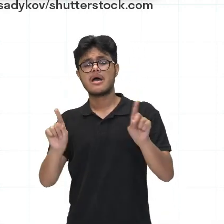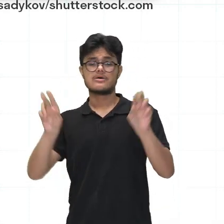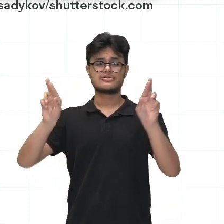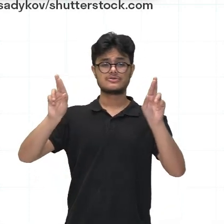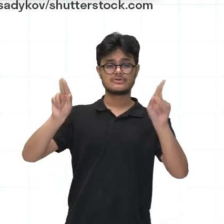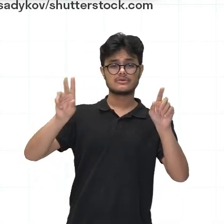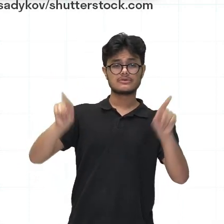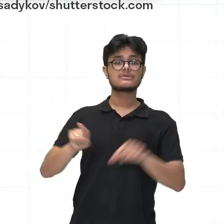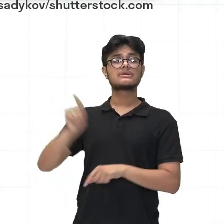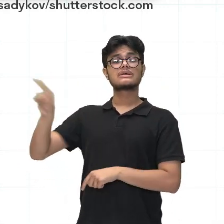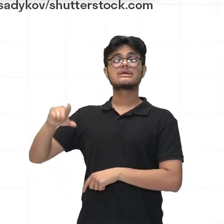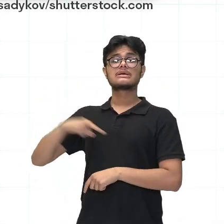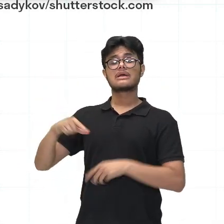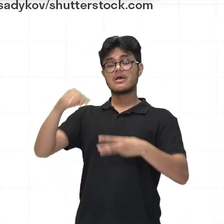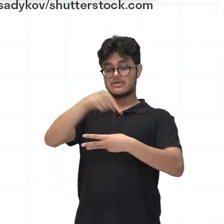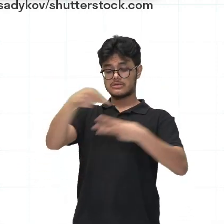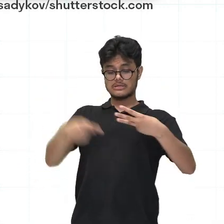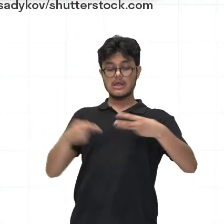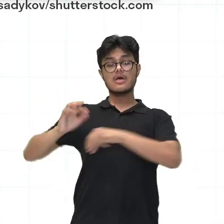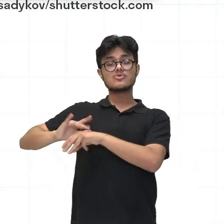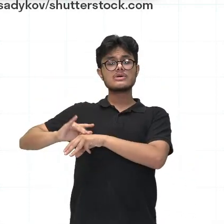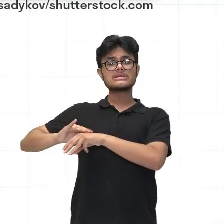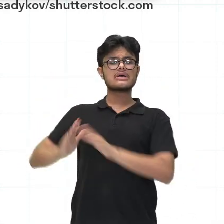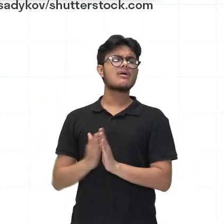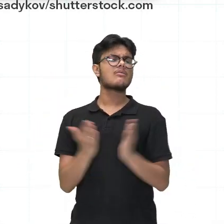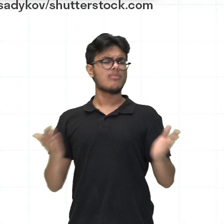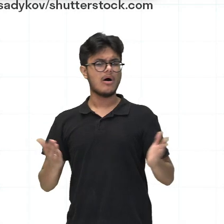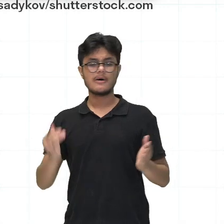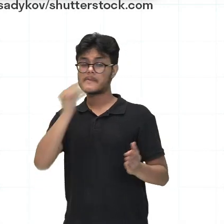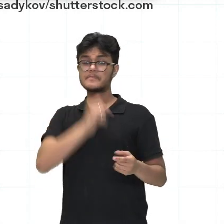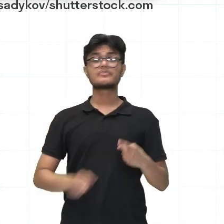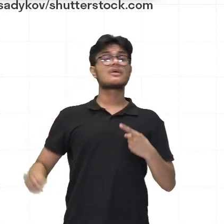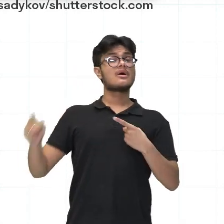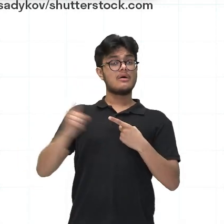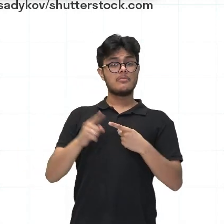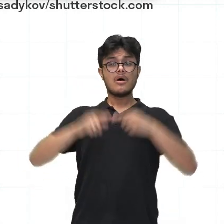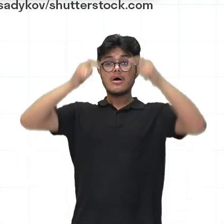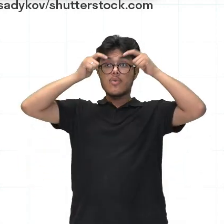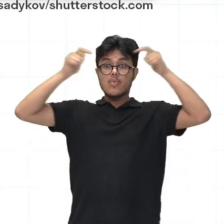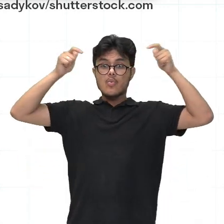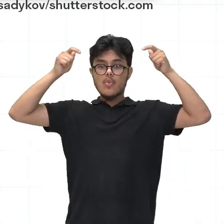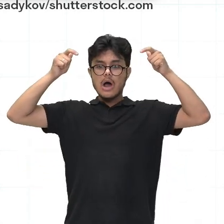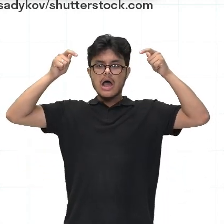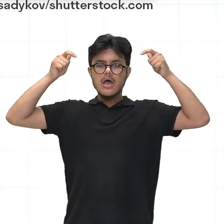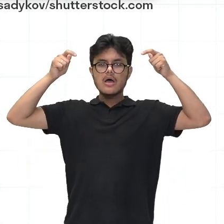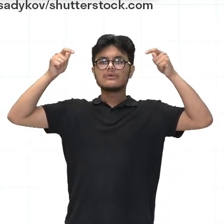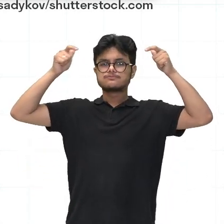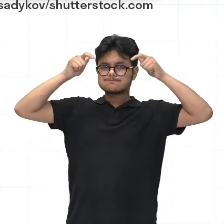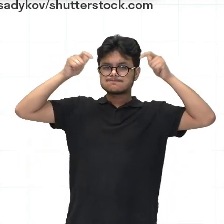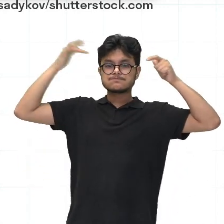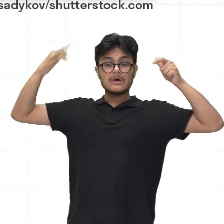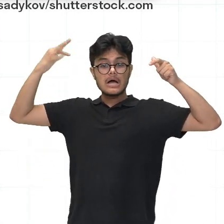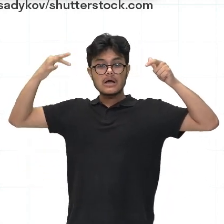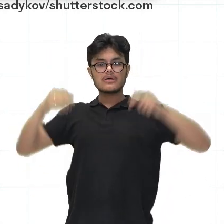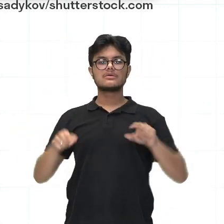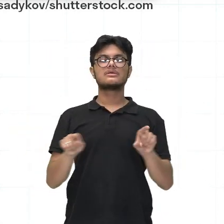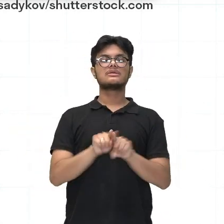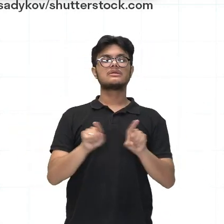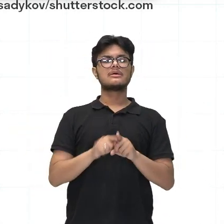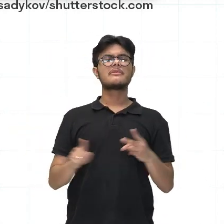pela transmissão de 3 doenças: a encefalite japonesa, a